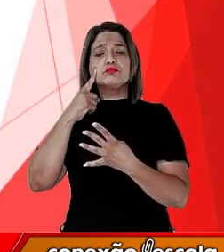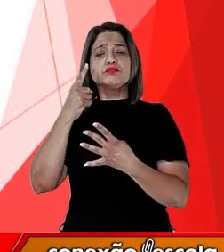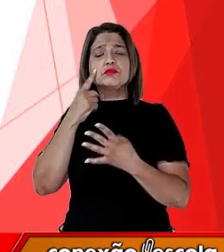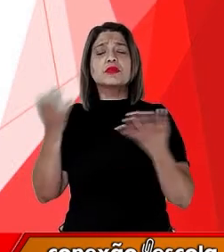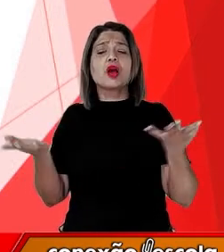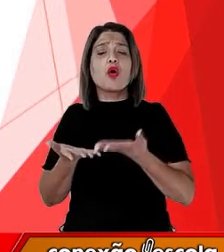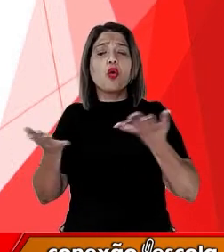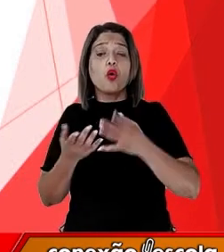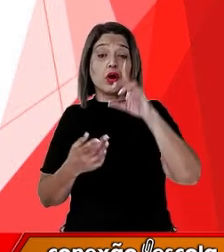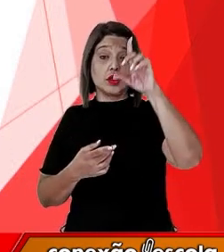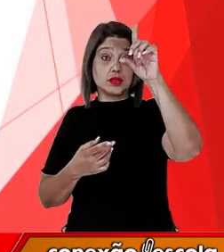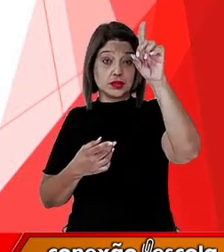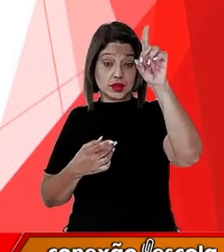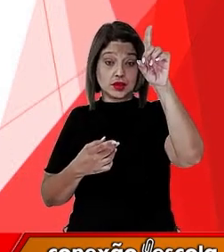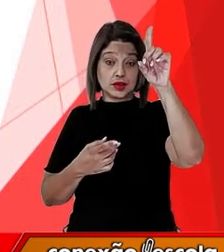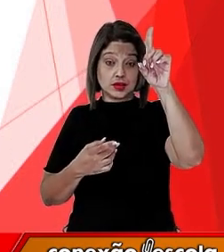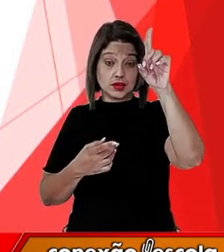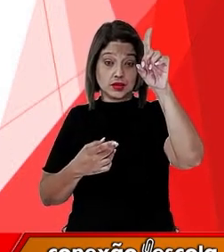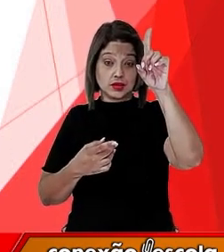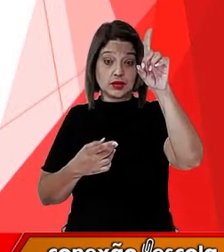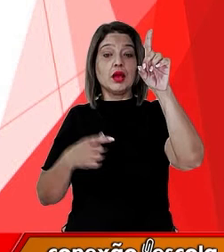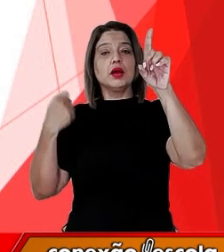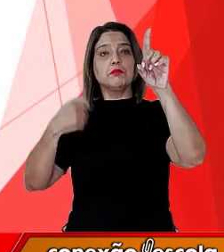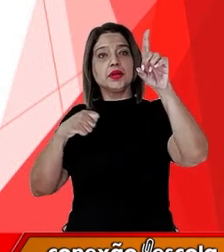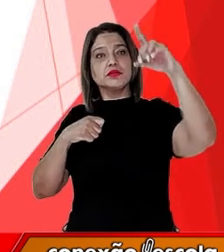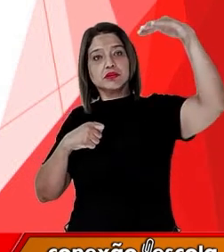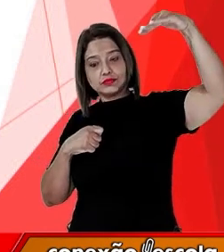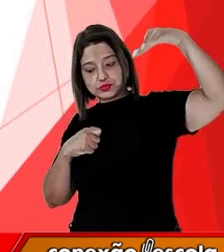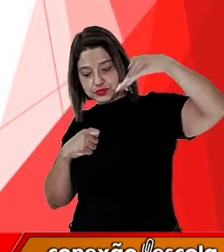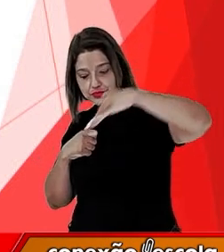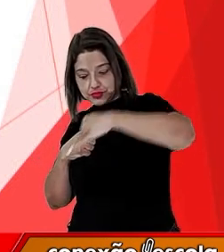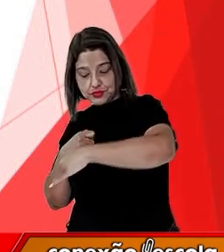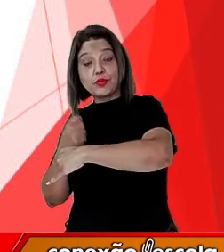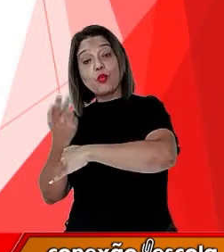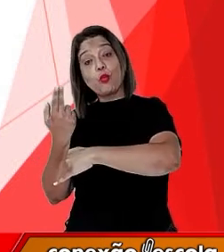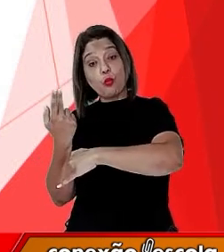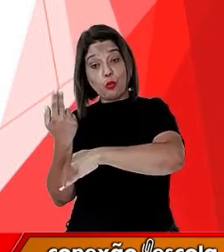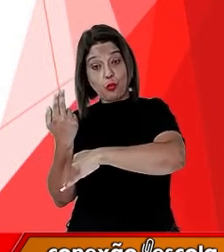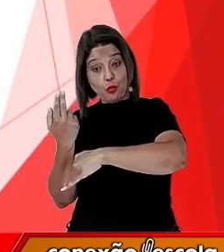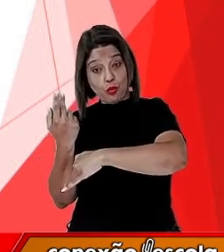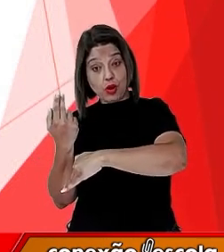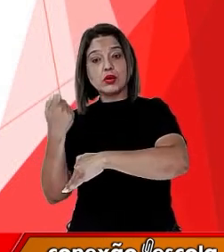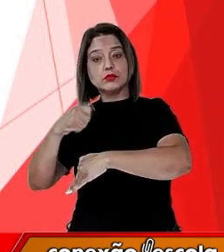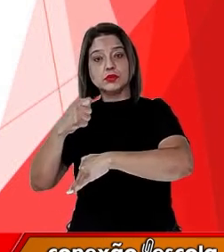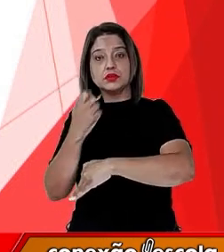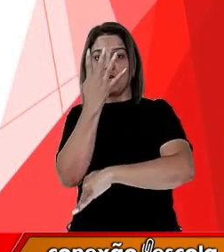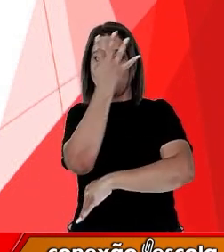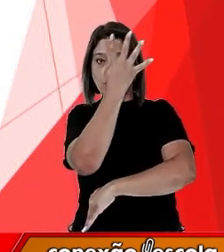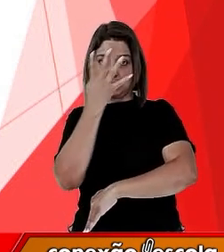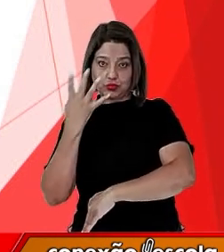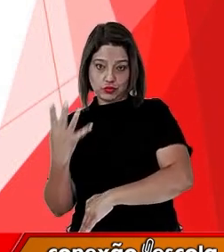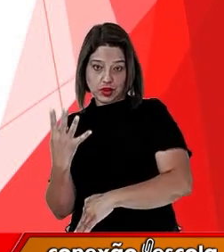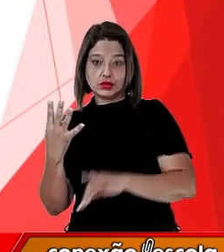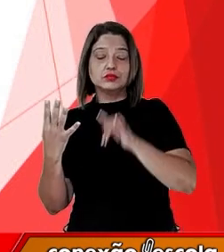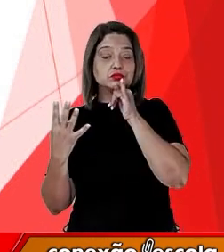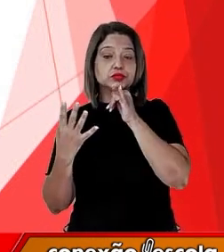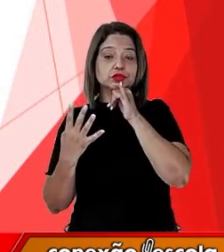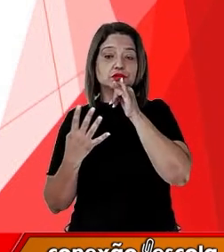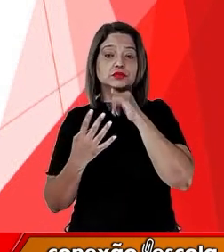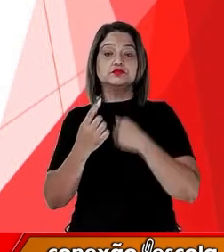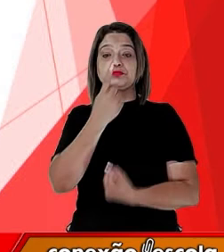O ponto D, ele tem que ter essa direção e esse sentido caminhando 4 pontos.